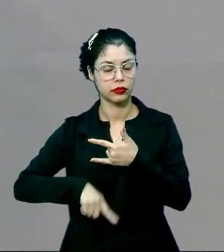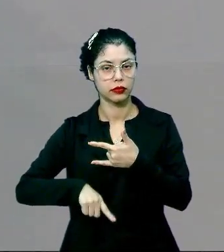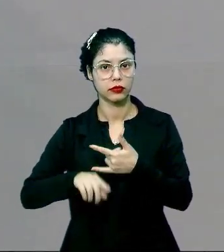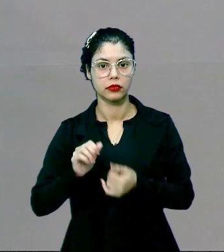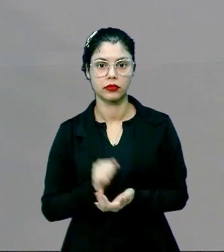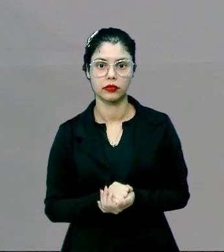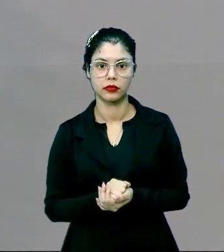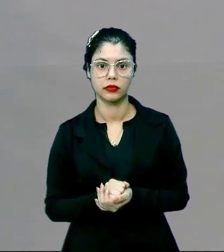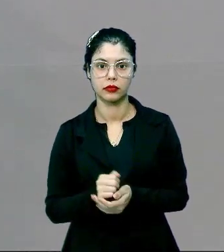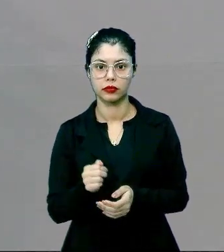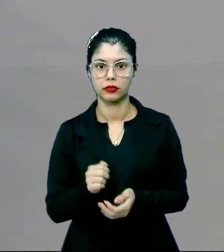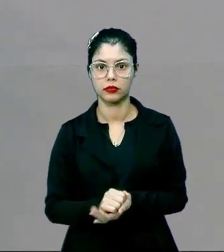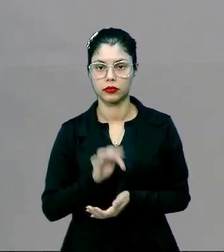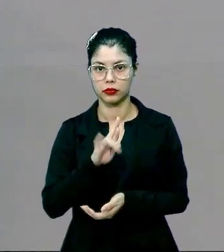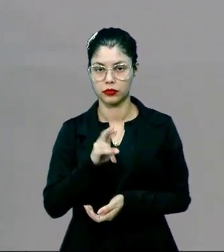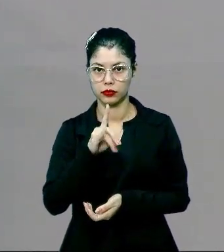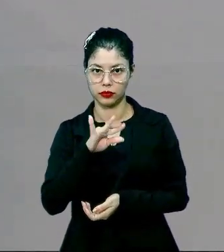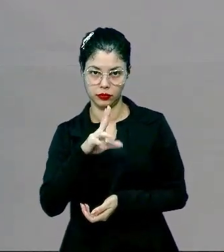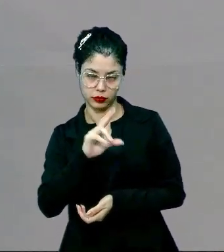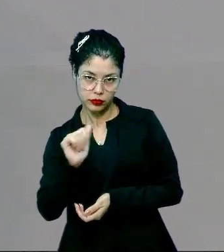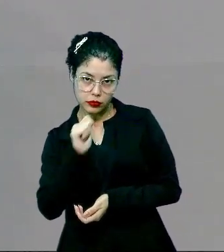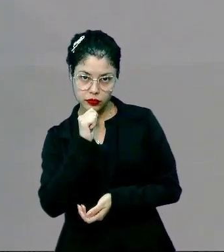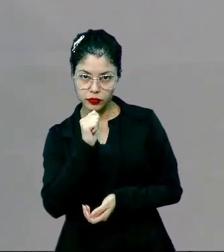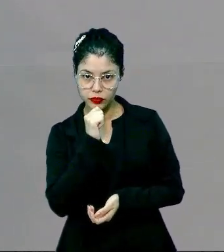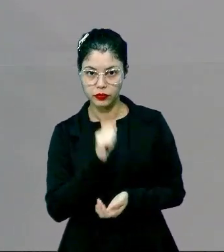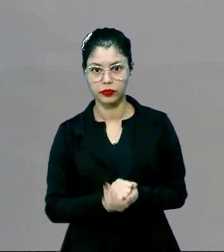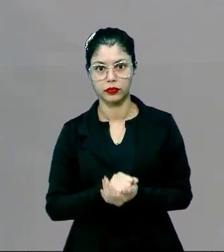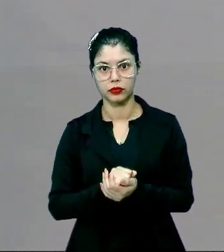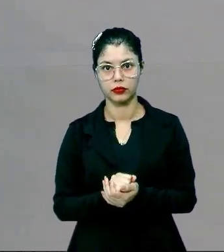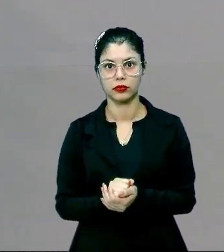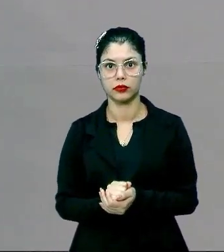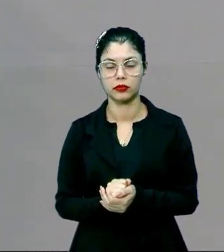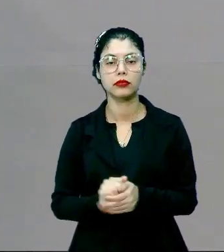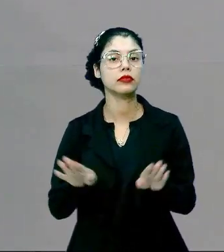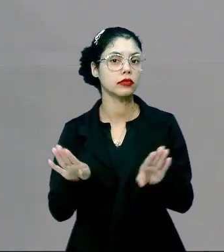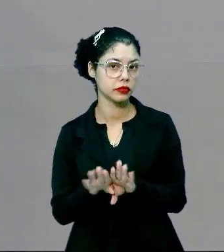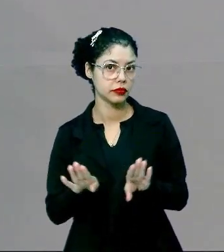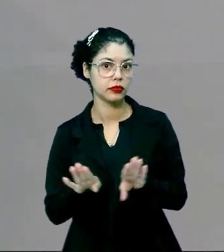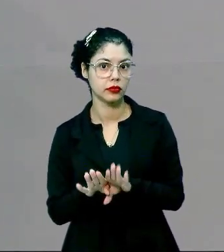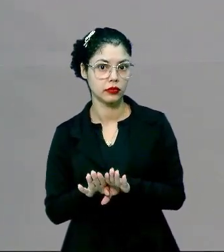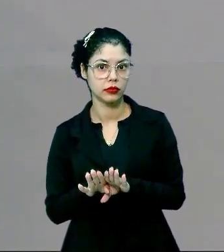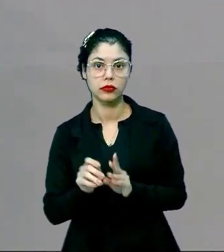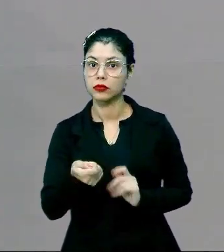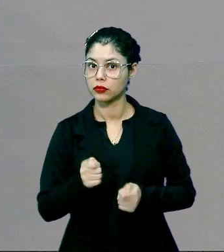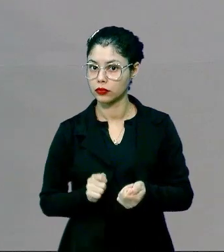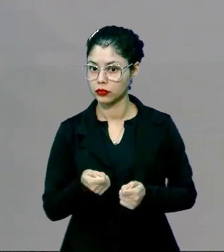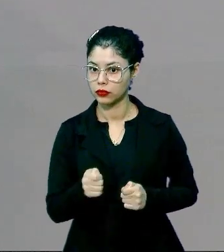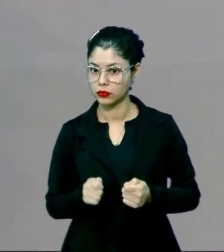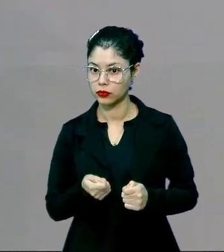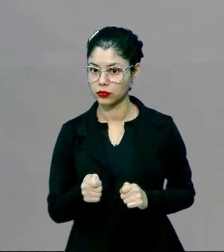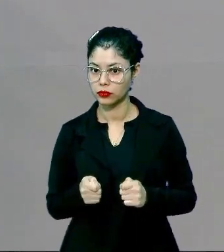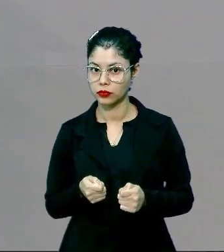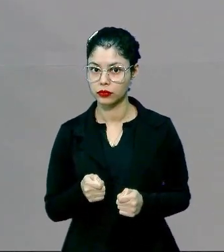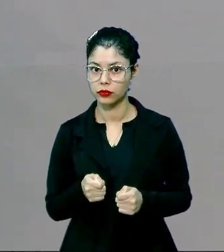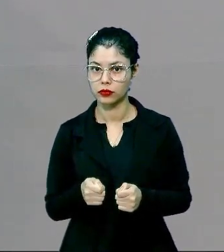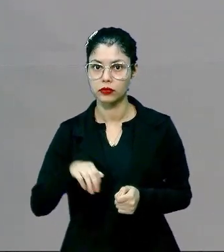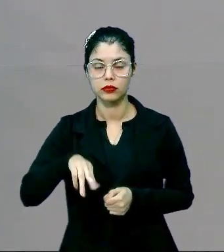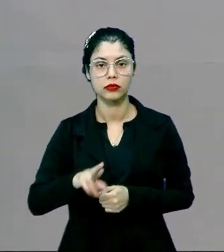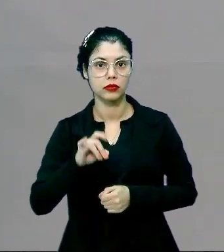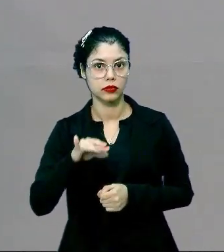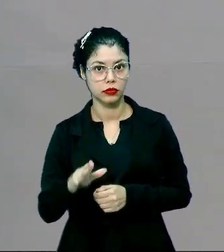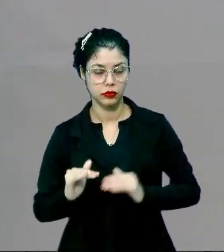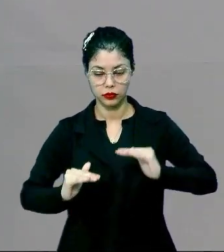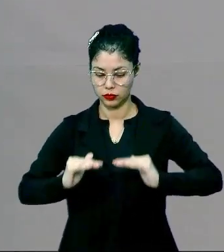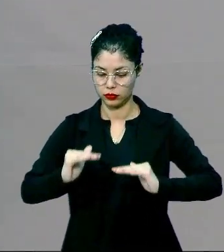tá? Reabsorção de água e sais minerais e também o controle da manutenção